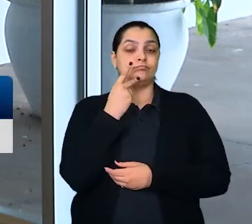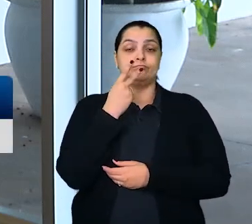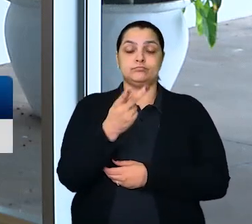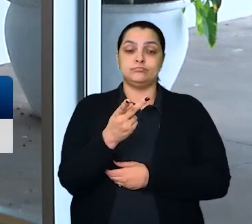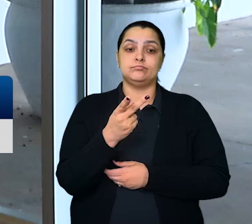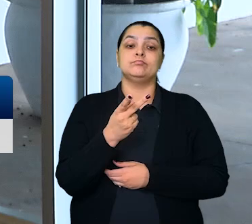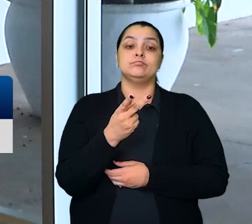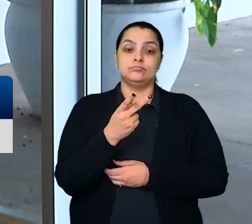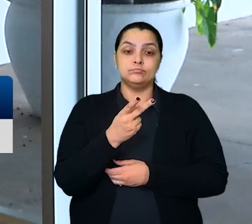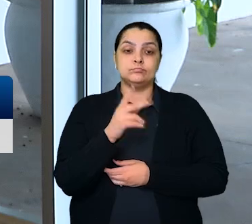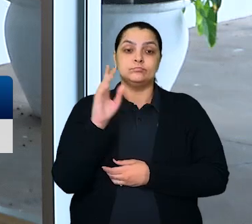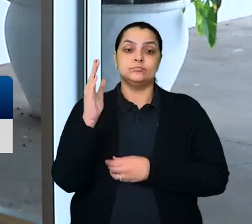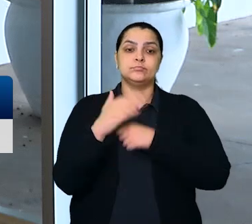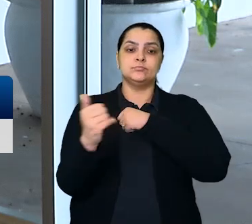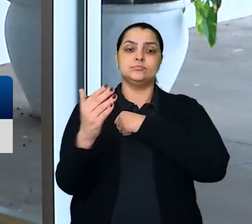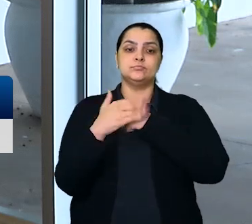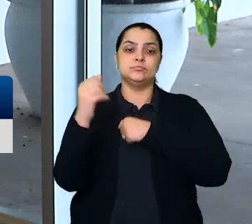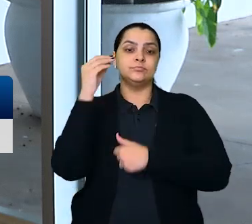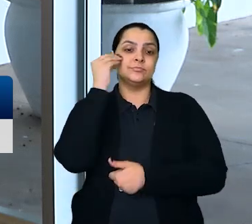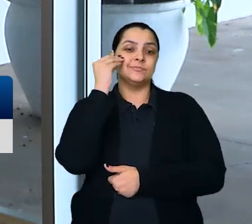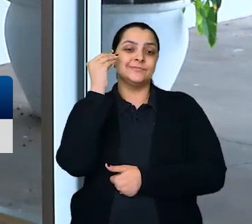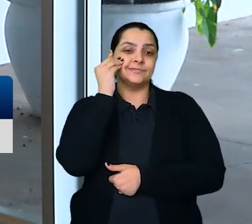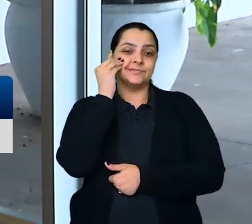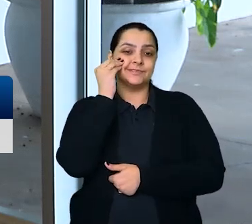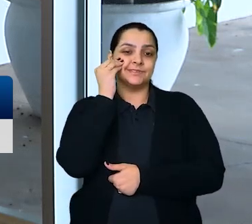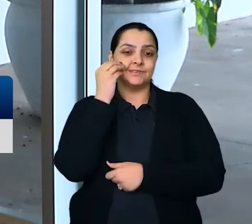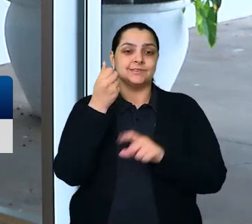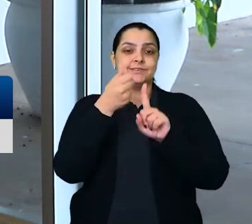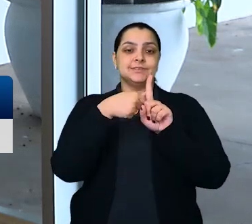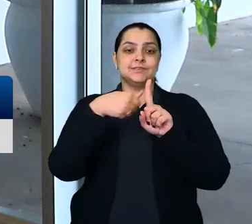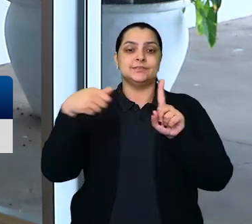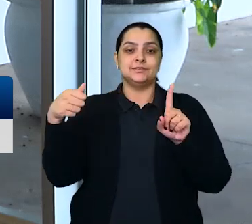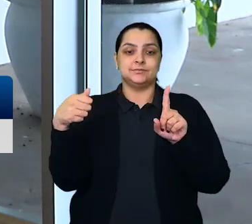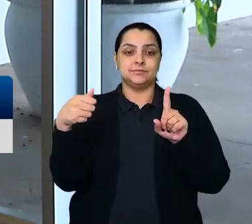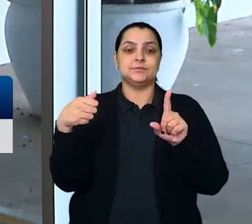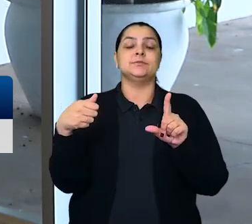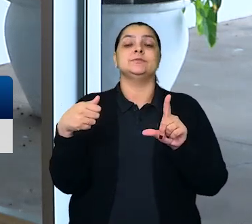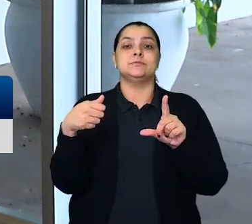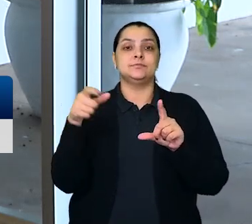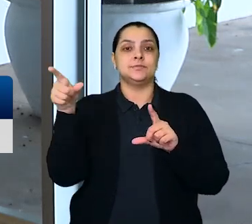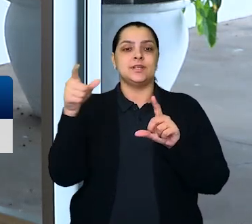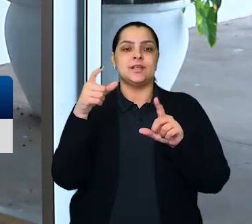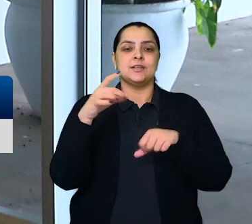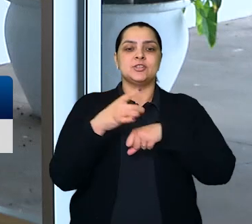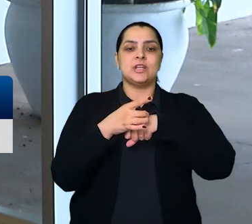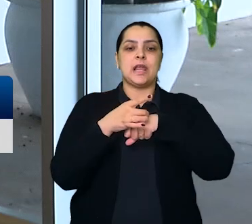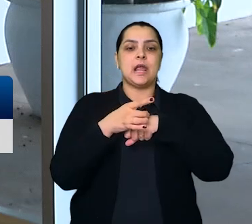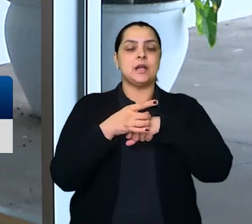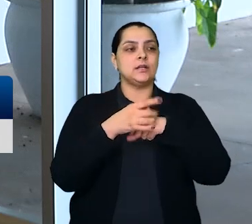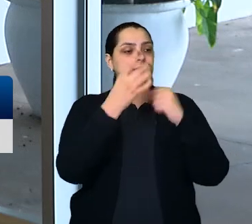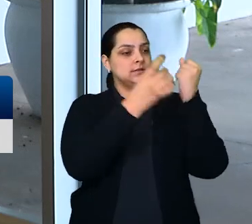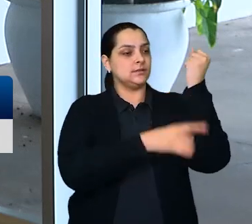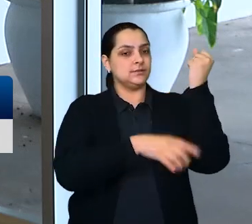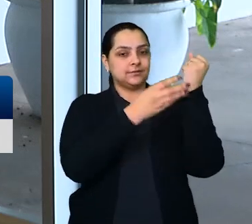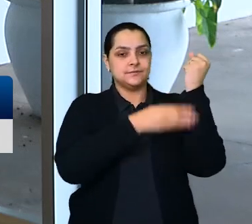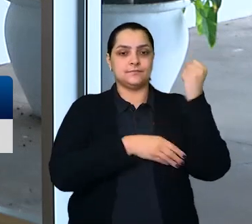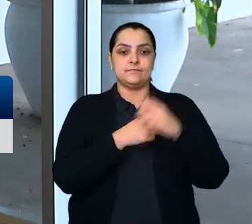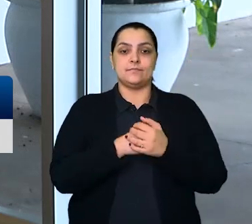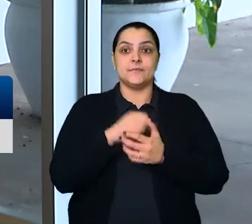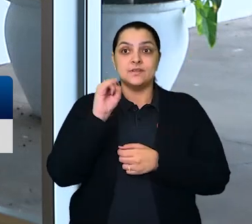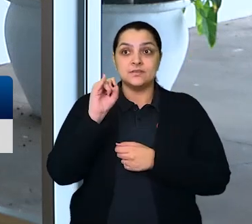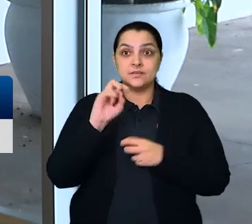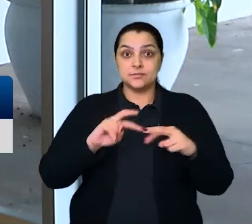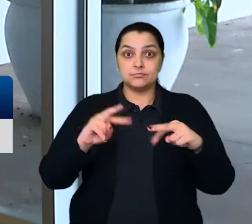que foi chamada para fazer um teste por 6 meses na seção de açougue. Se fosse promovida, teria